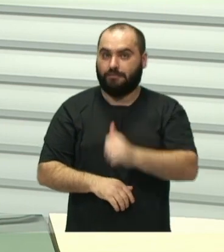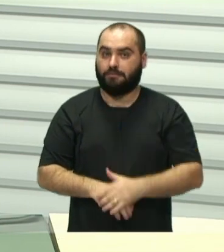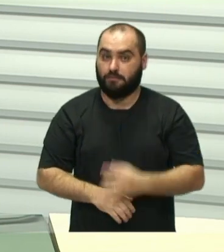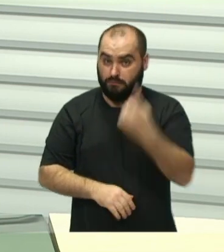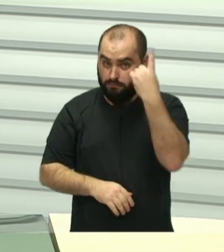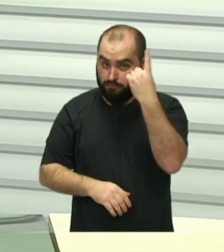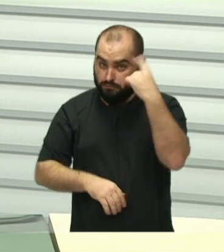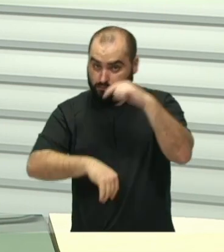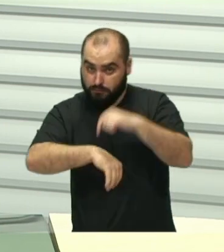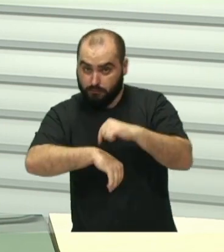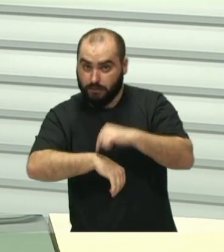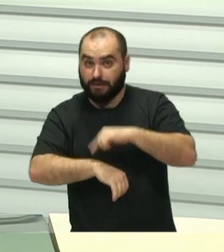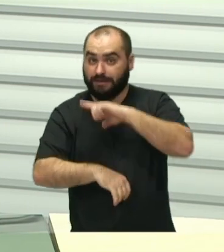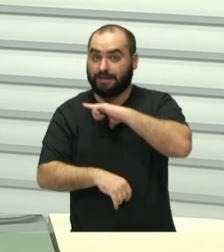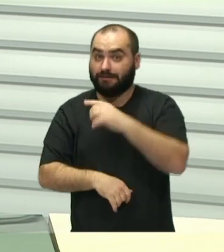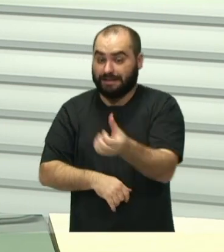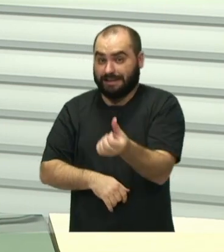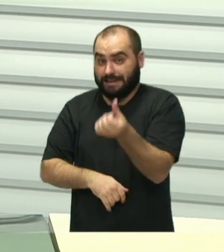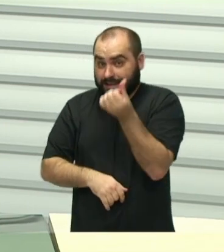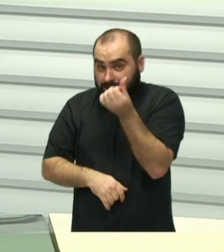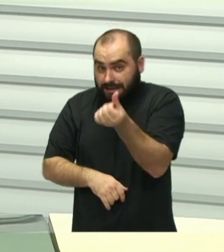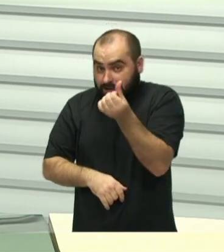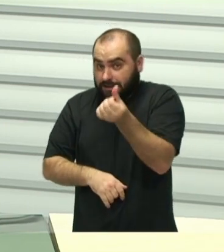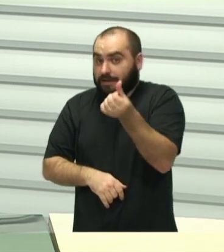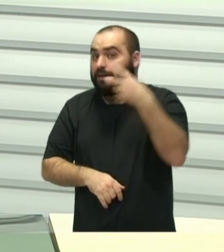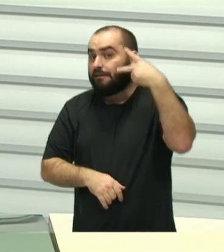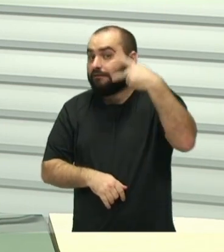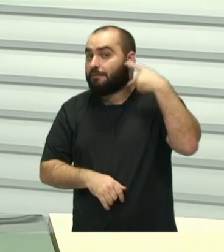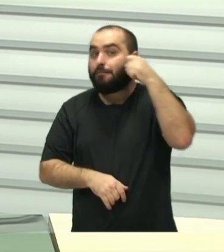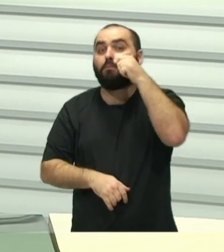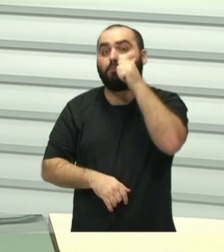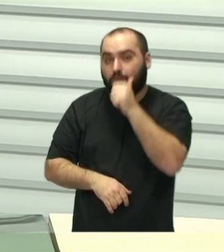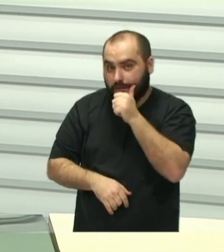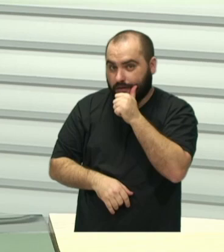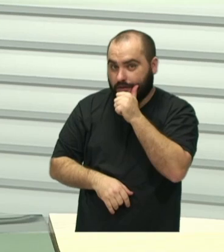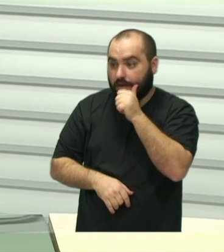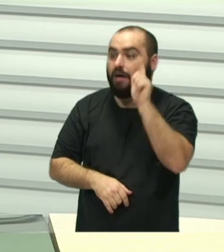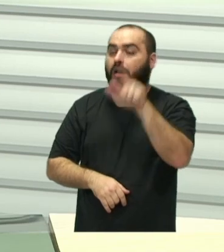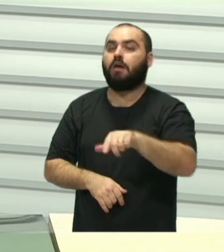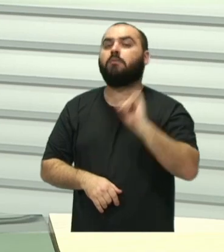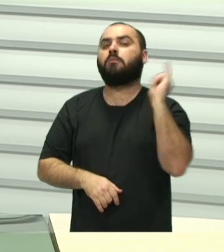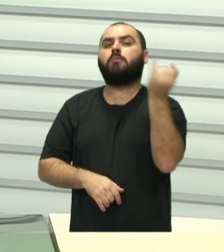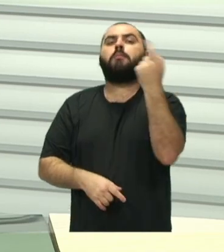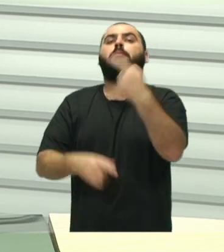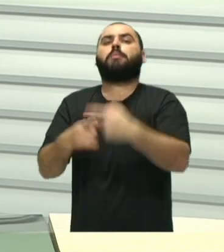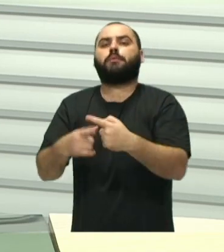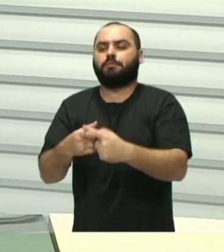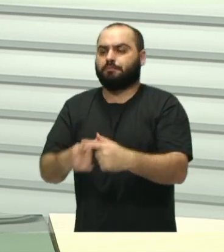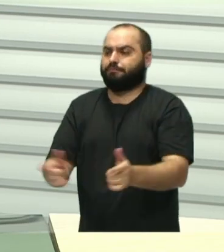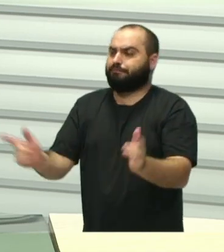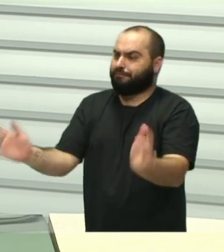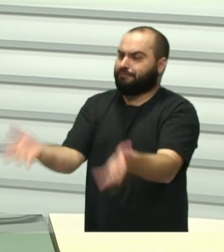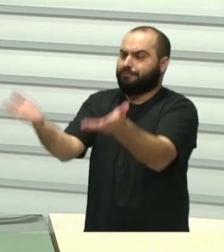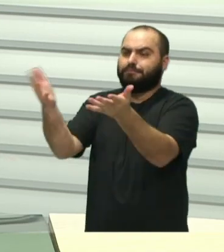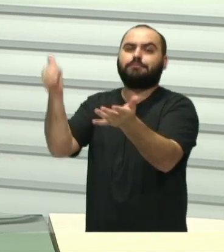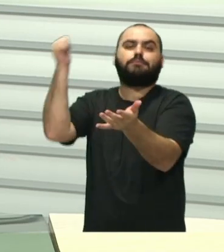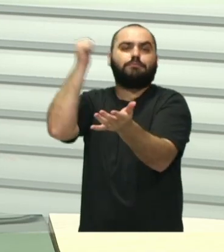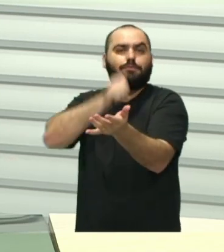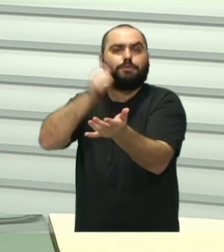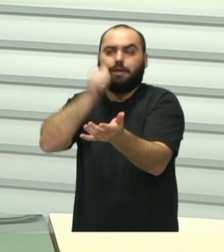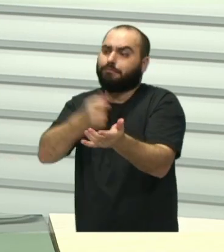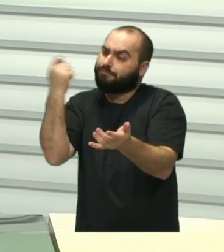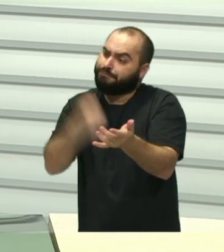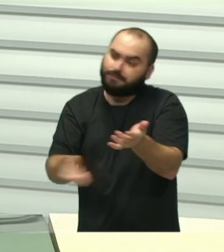em um período nós temos seis vereadores em plenário que isso é importante registro isso para incentivar eu posso realmente